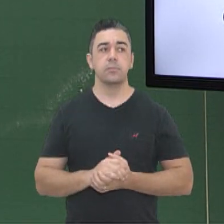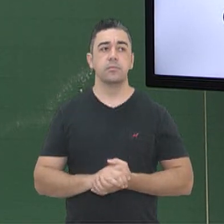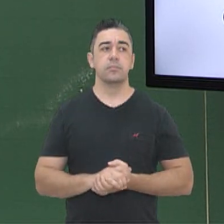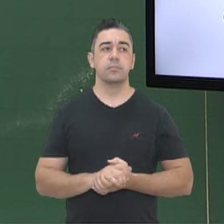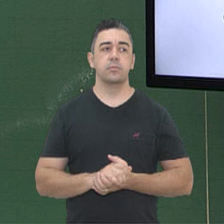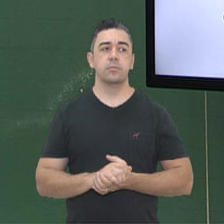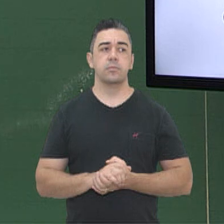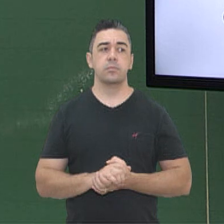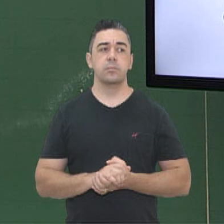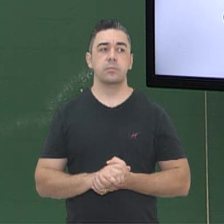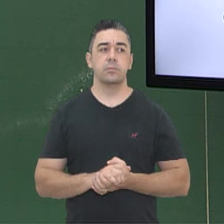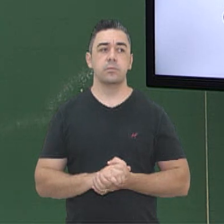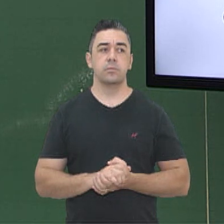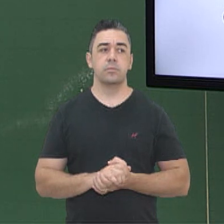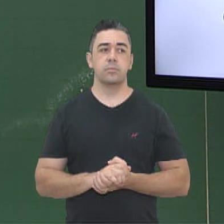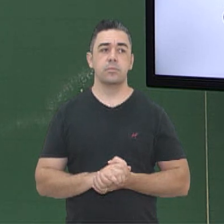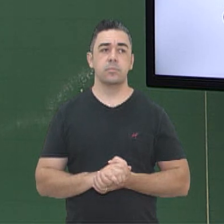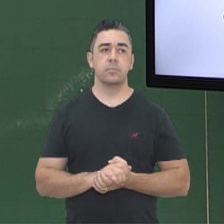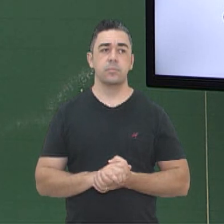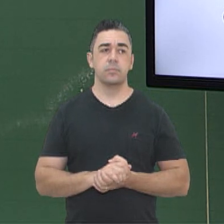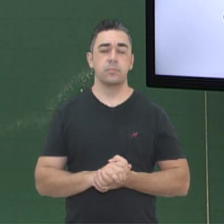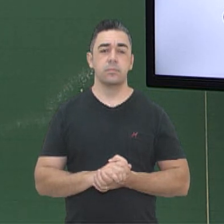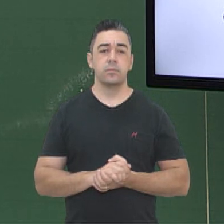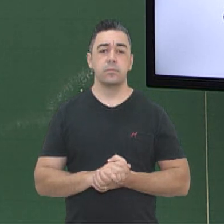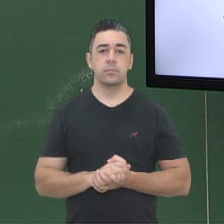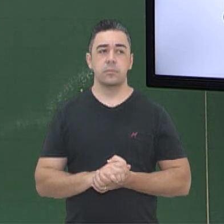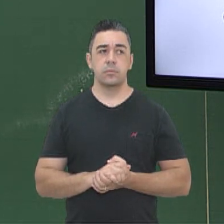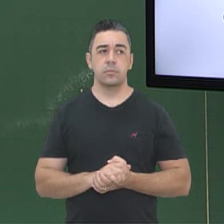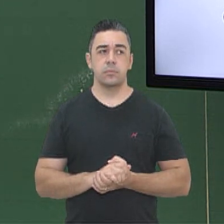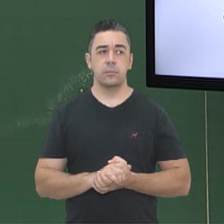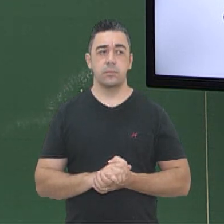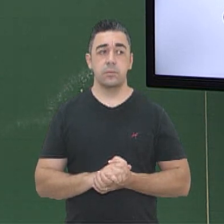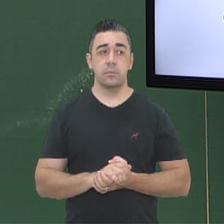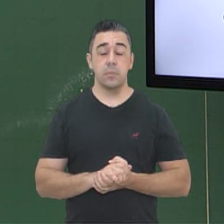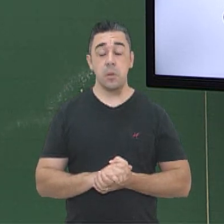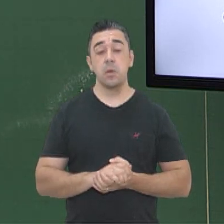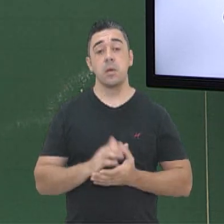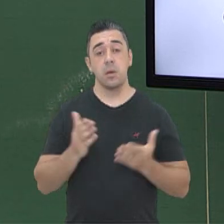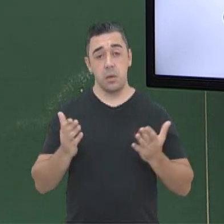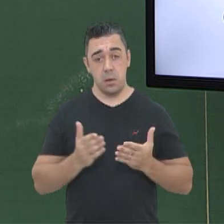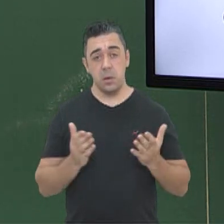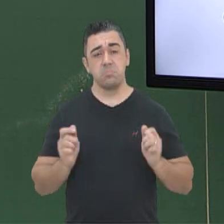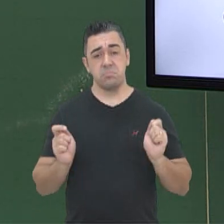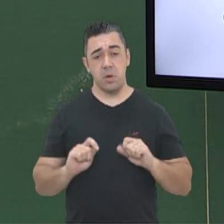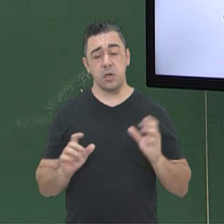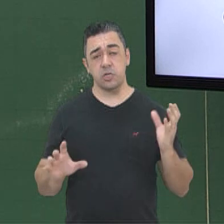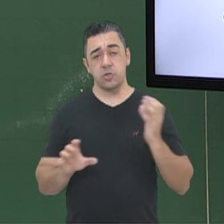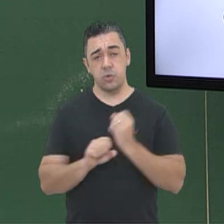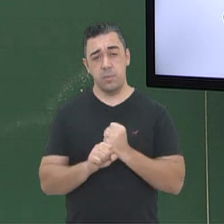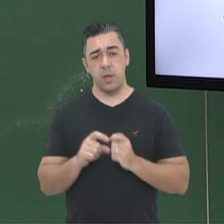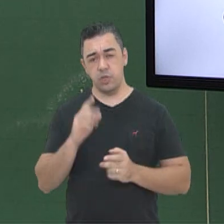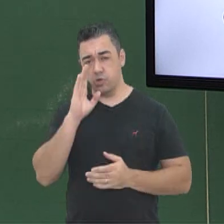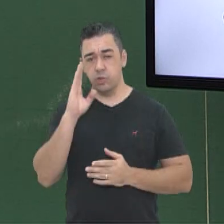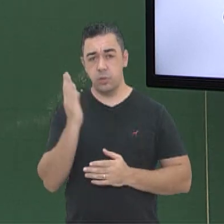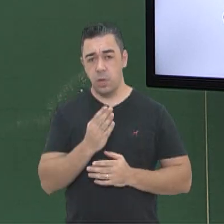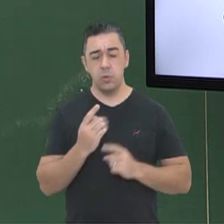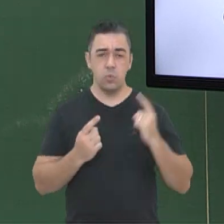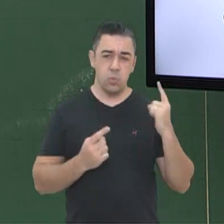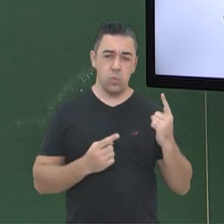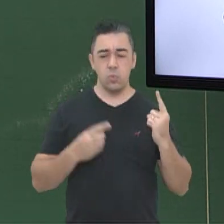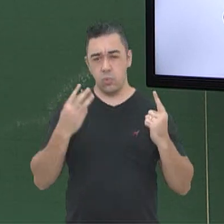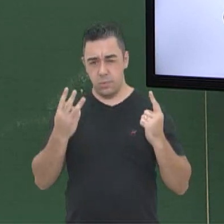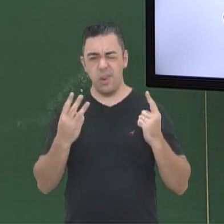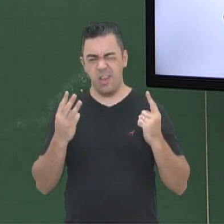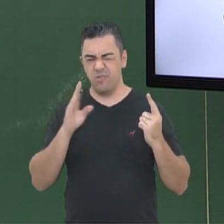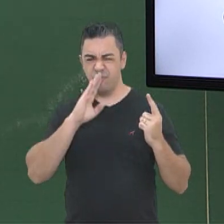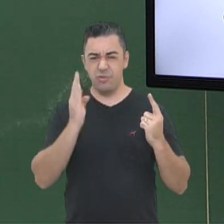fica 1 menos 2 raiz de 3 mais 3. Poderia somar aqui o 1 com 3, tá? Vou deixar assim só para